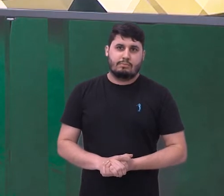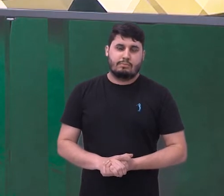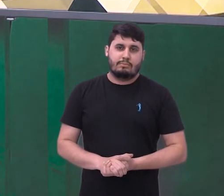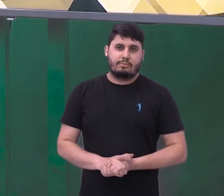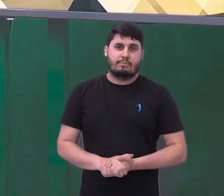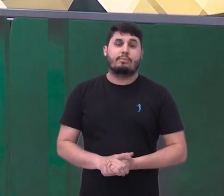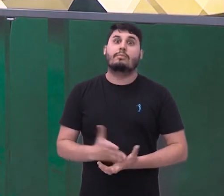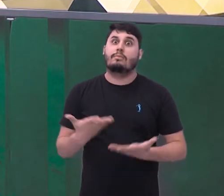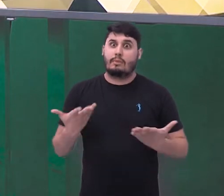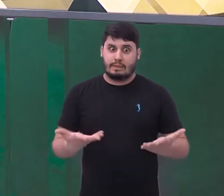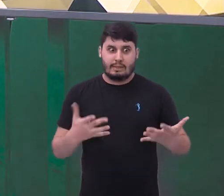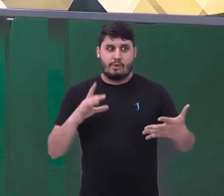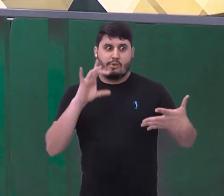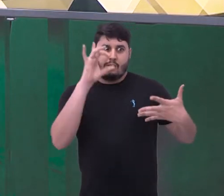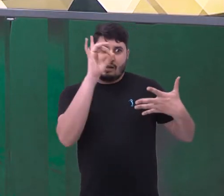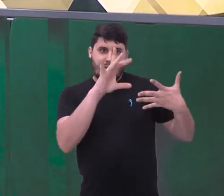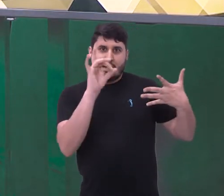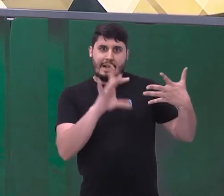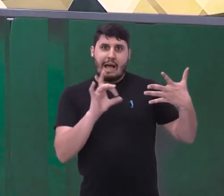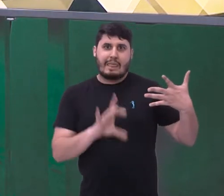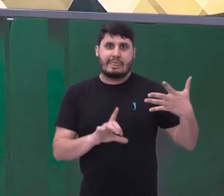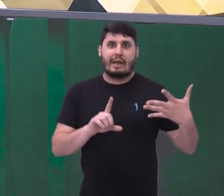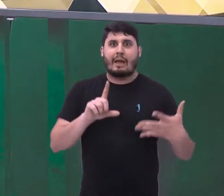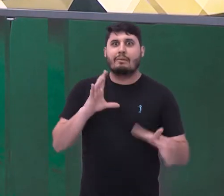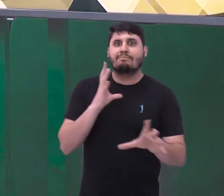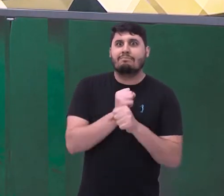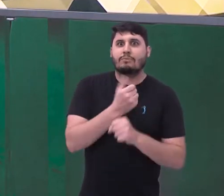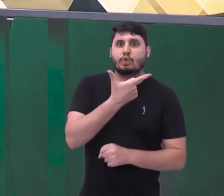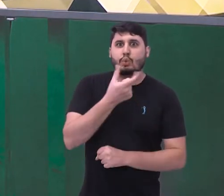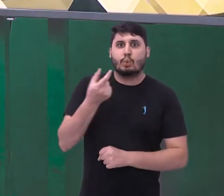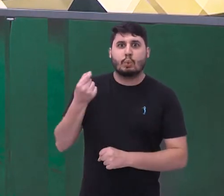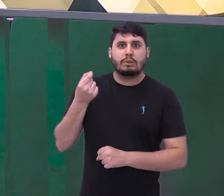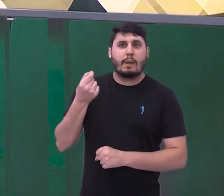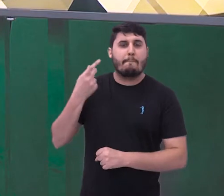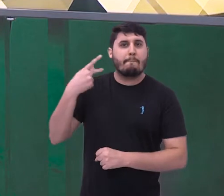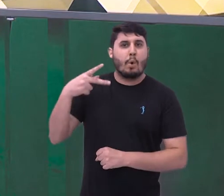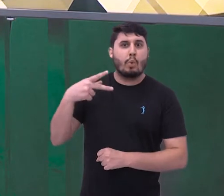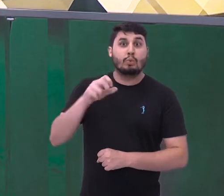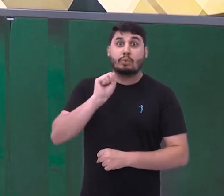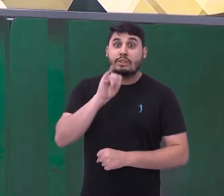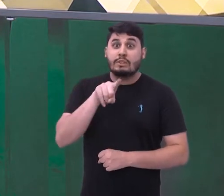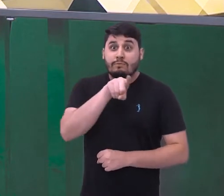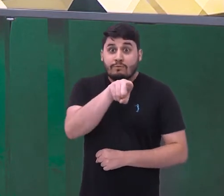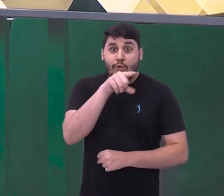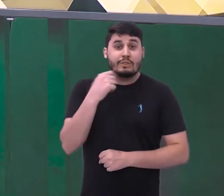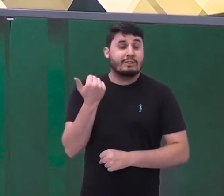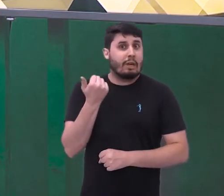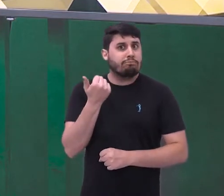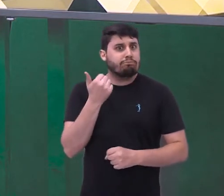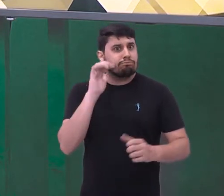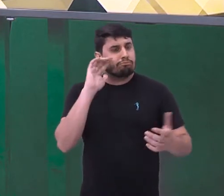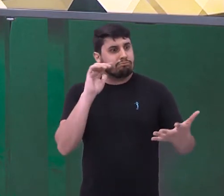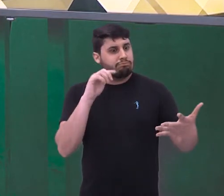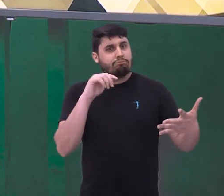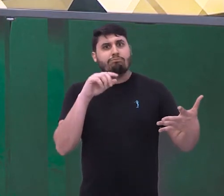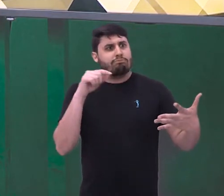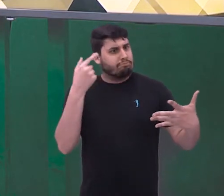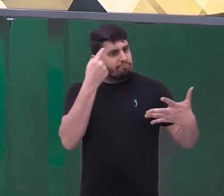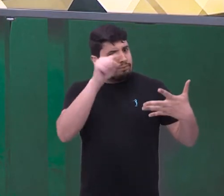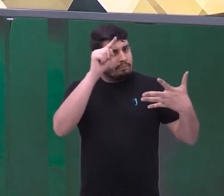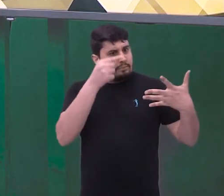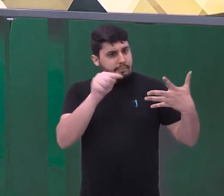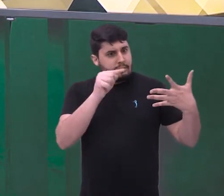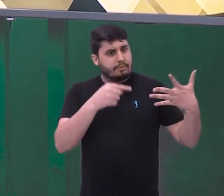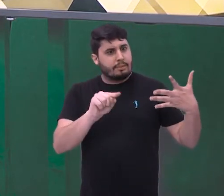1000. Cada uma competência, 200 pontos. Se você cumpre com todas elas, 1000 pontos.